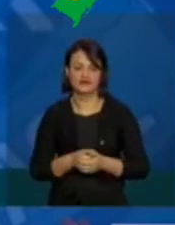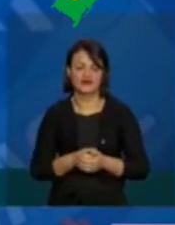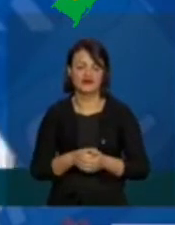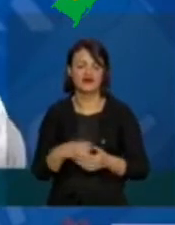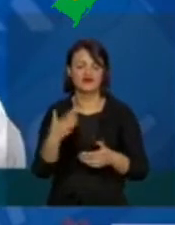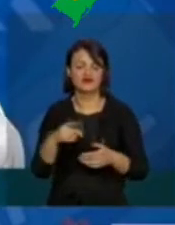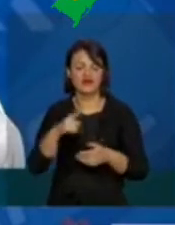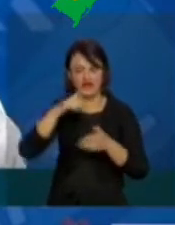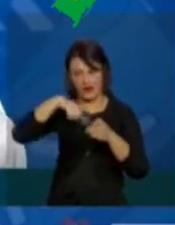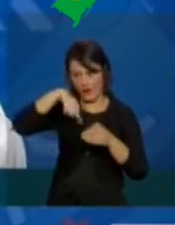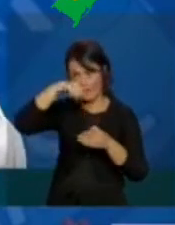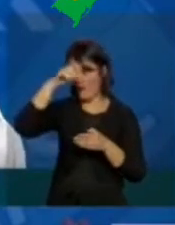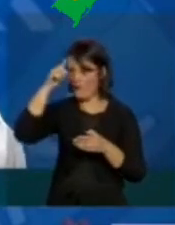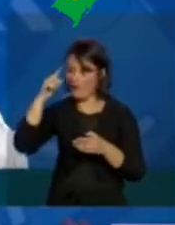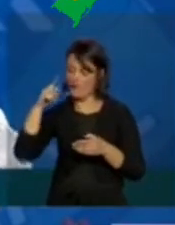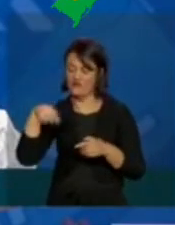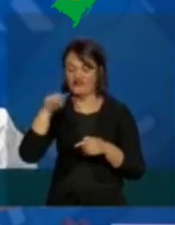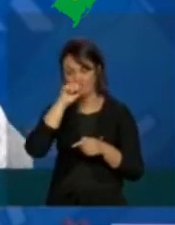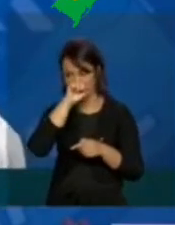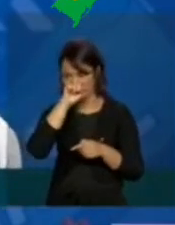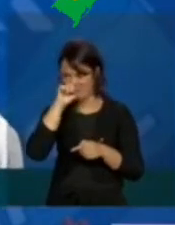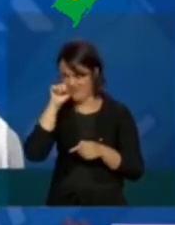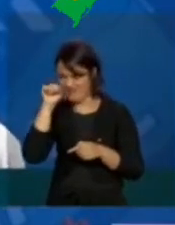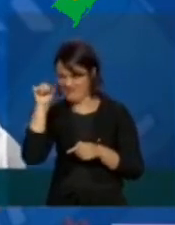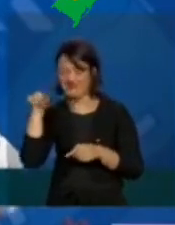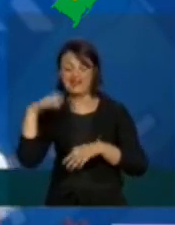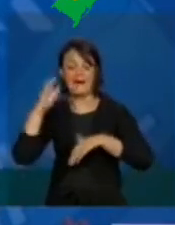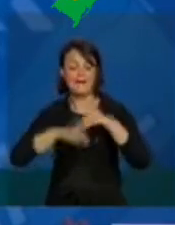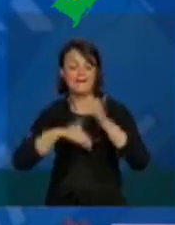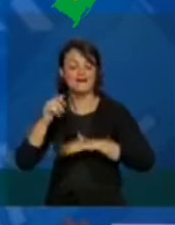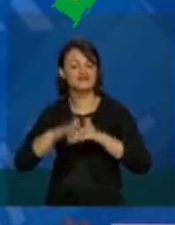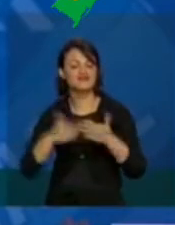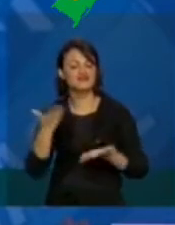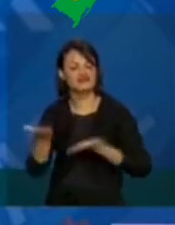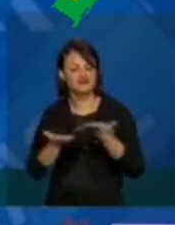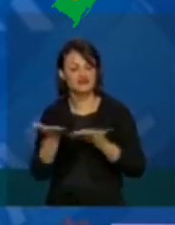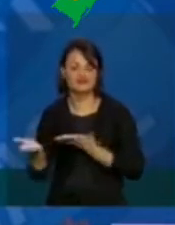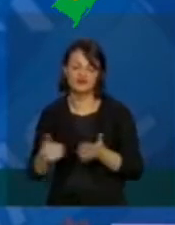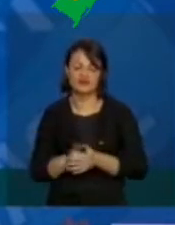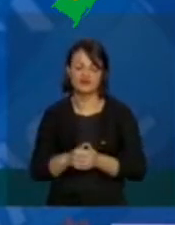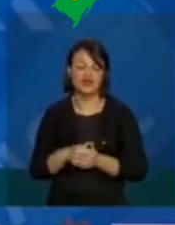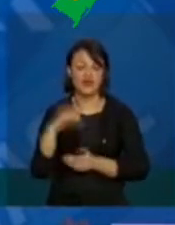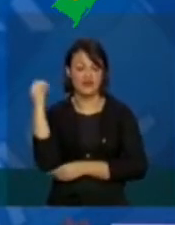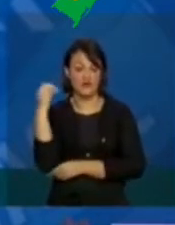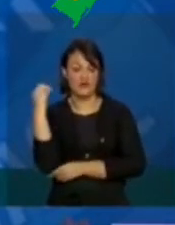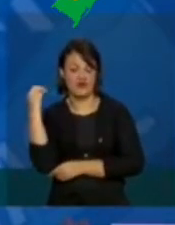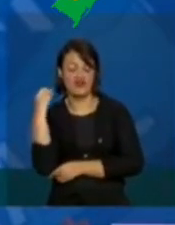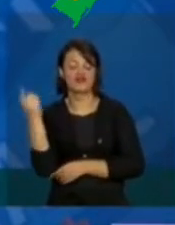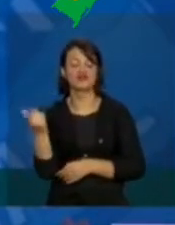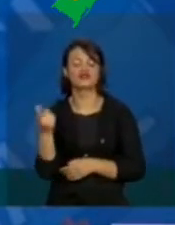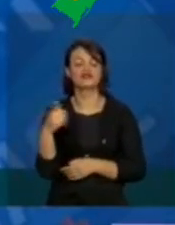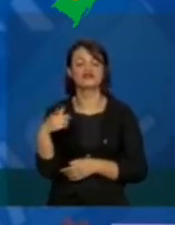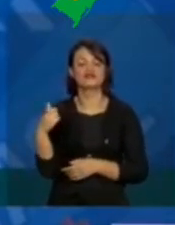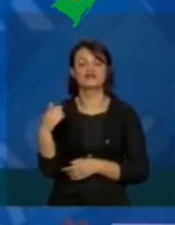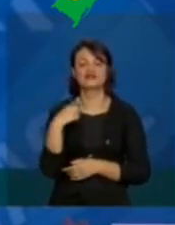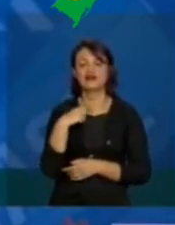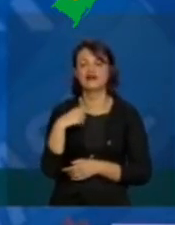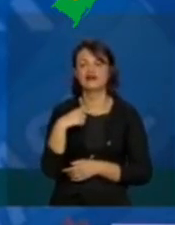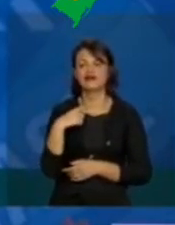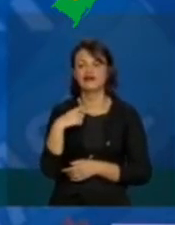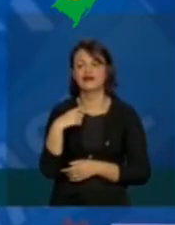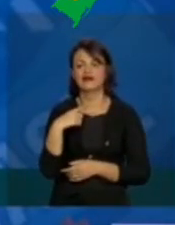da curva e tem aquela linha reta que é a nossa capacidade de atendimento. E Porto Alegre está com